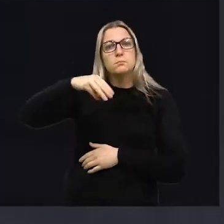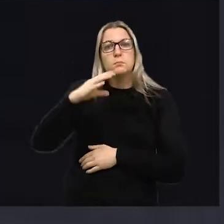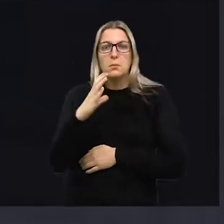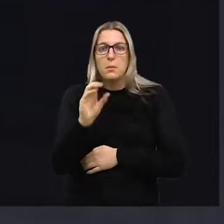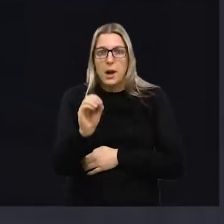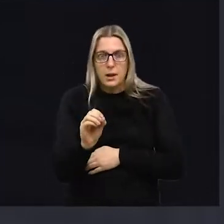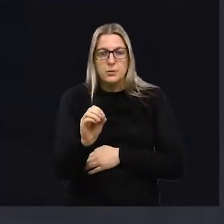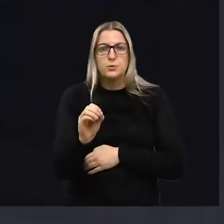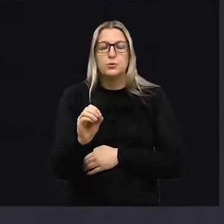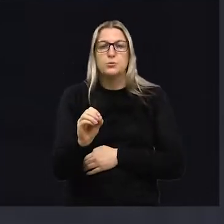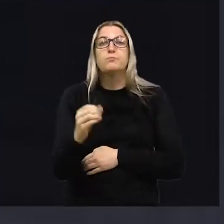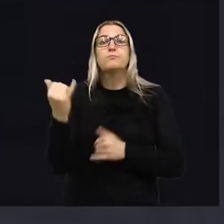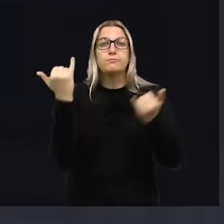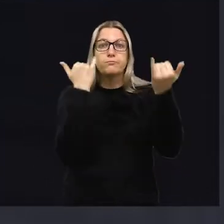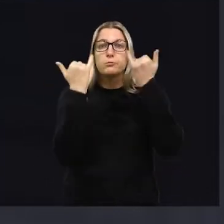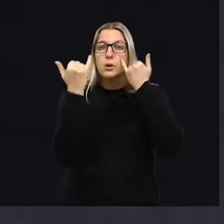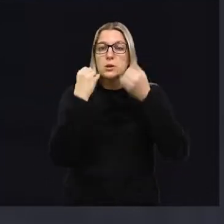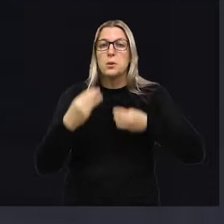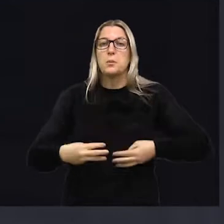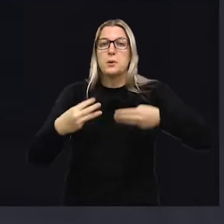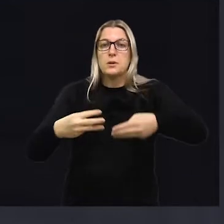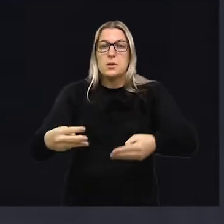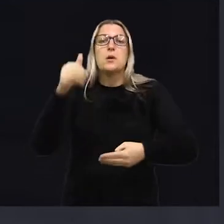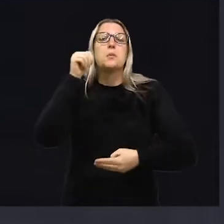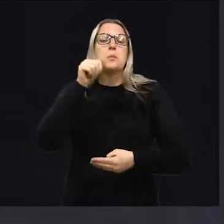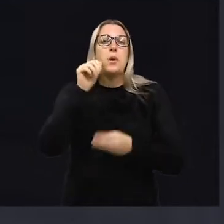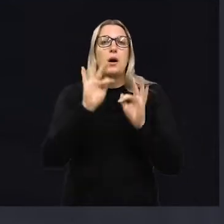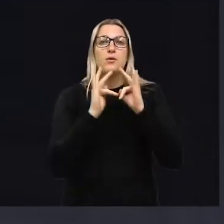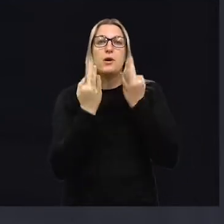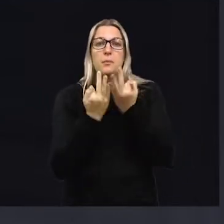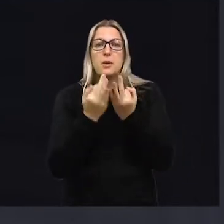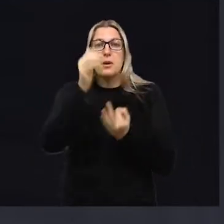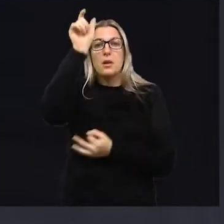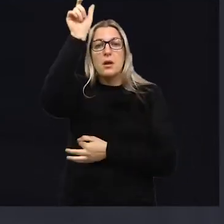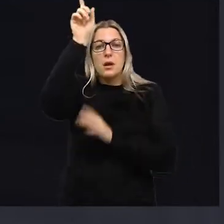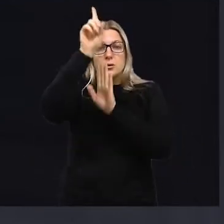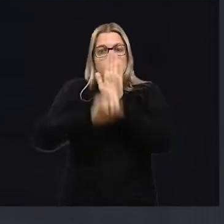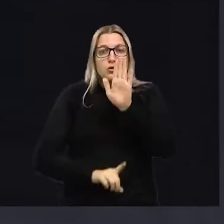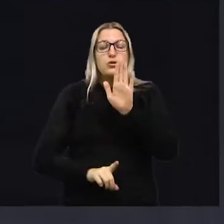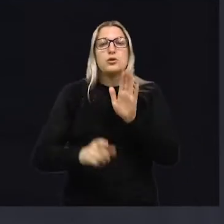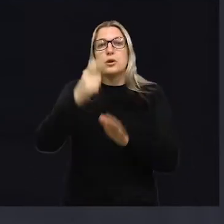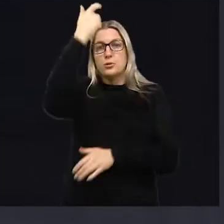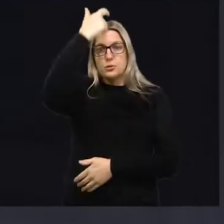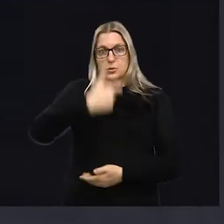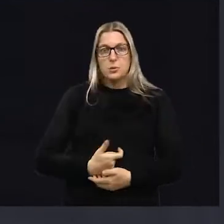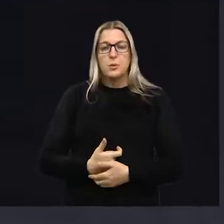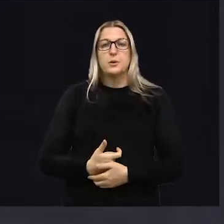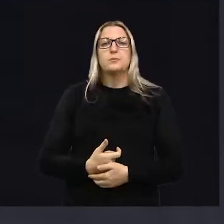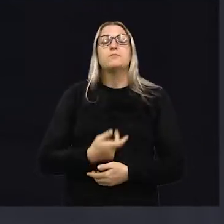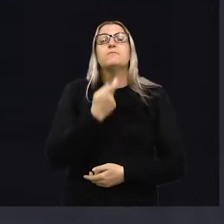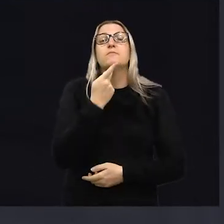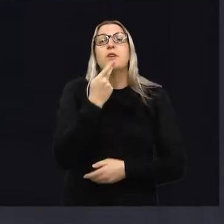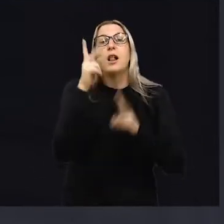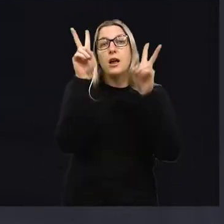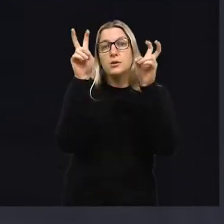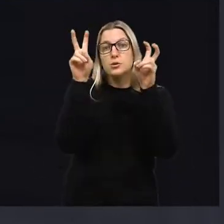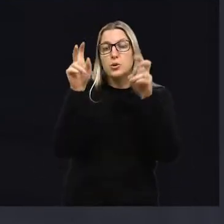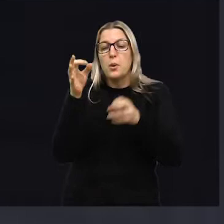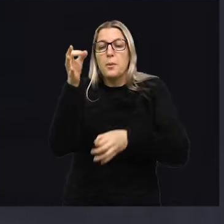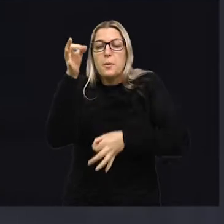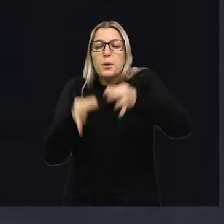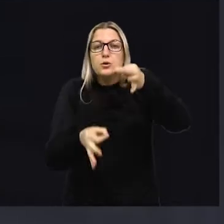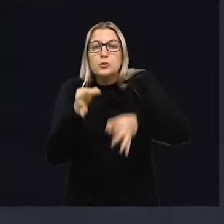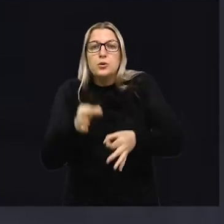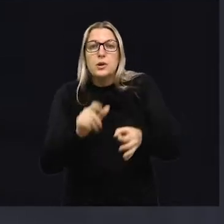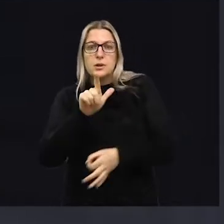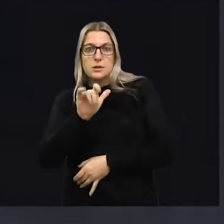segundo o Ministério da Mulher, da Família e dos Direitos Humanos. Quem vai falar sobre o assunto é a juíza Lilian Fransman, que começa